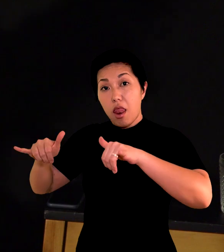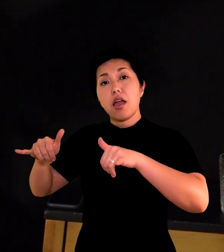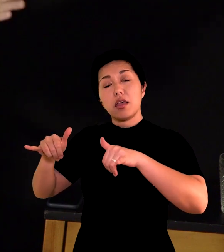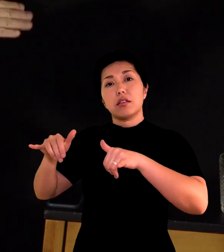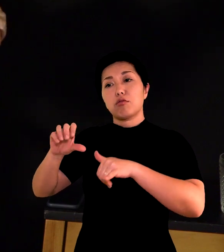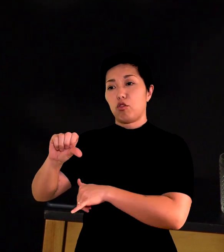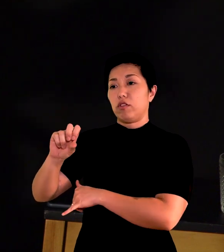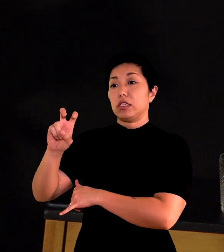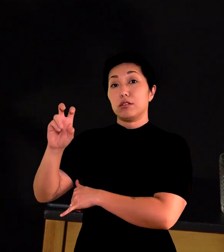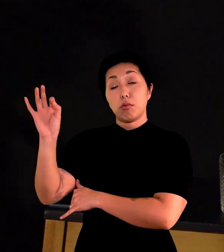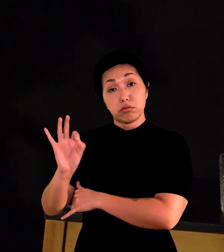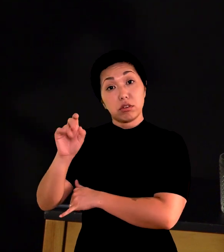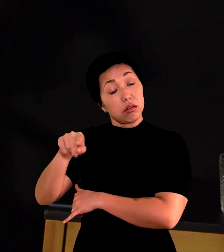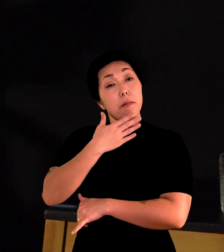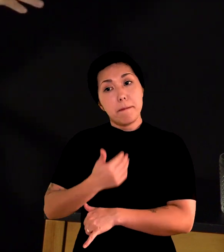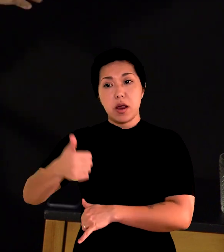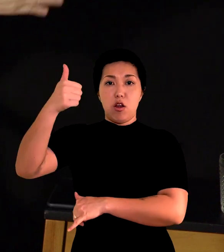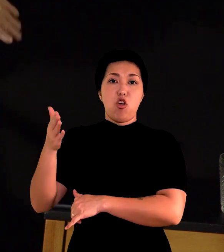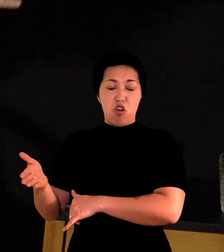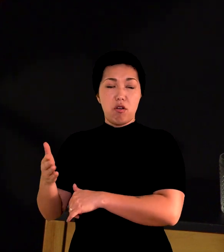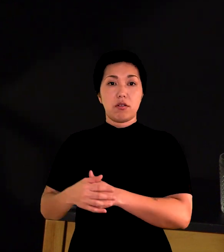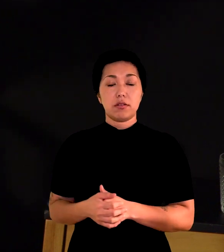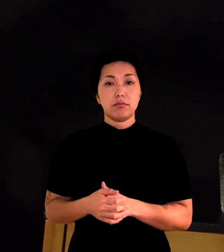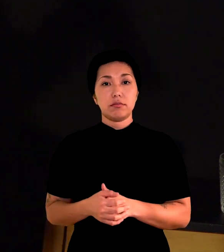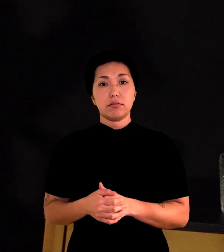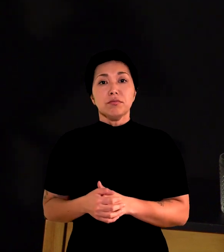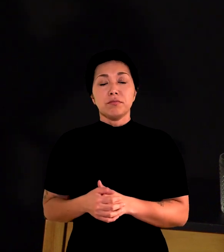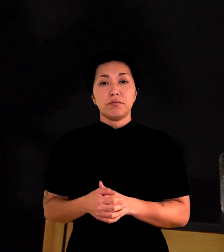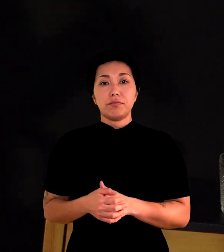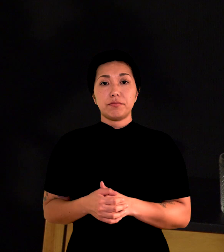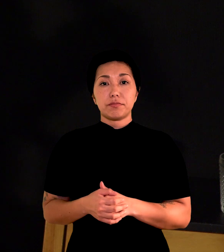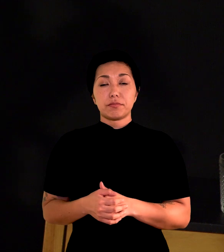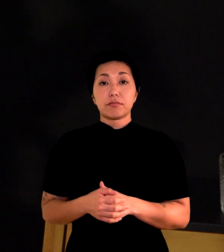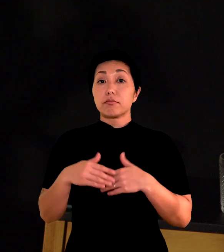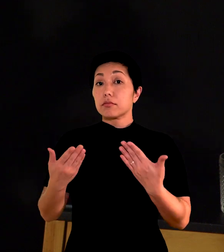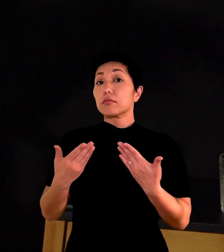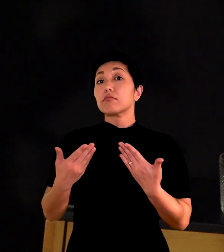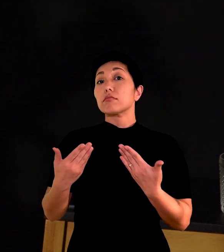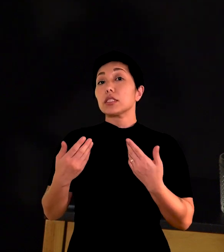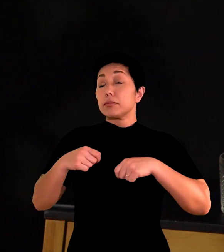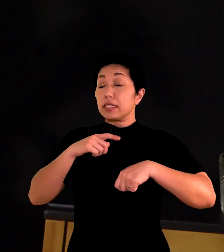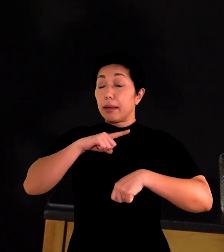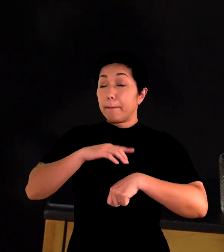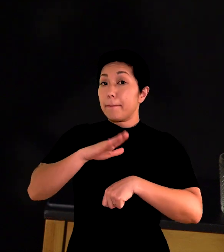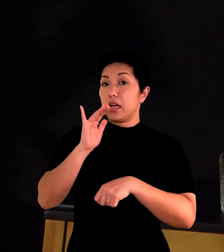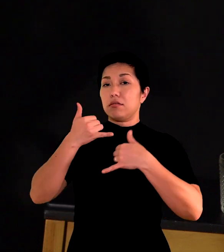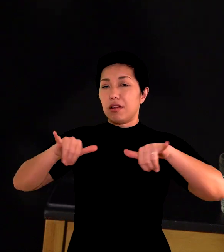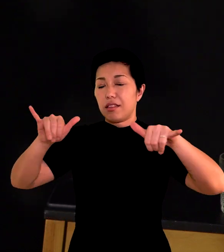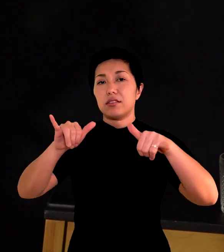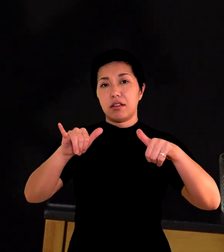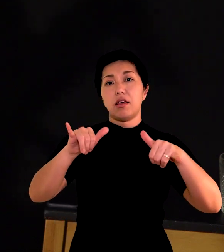tem um ganho de rendimento. Tá certo? O que permite, na verdade, uma... Então, precisaria ter